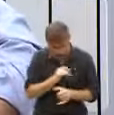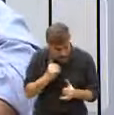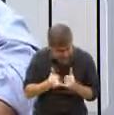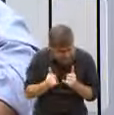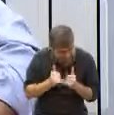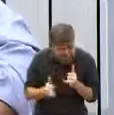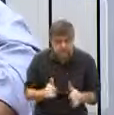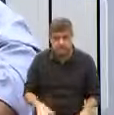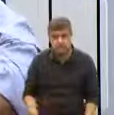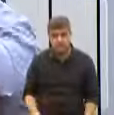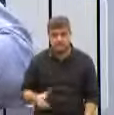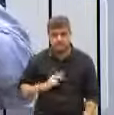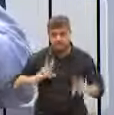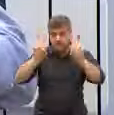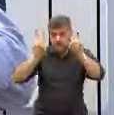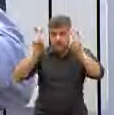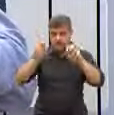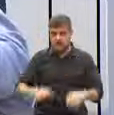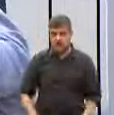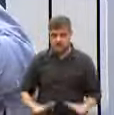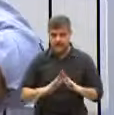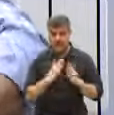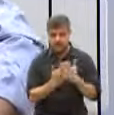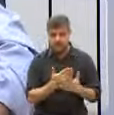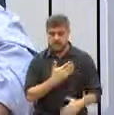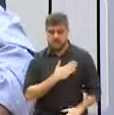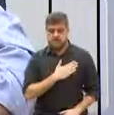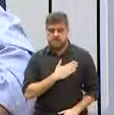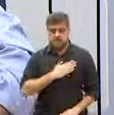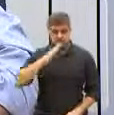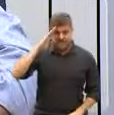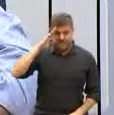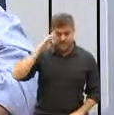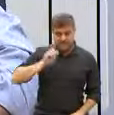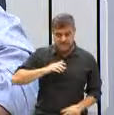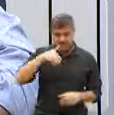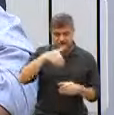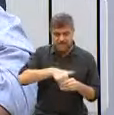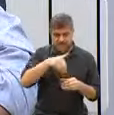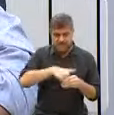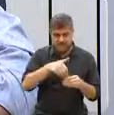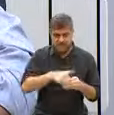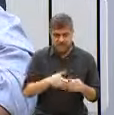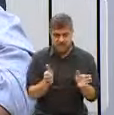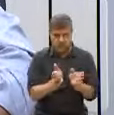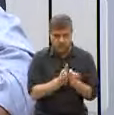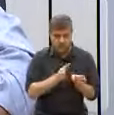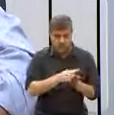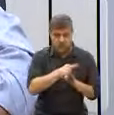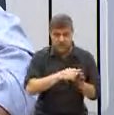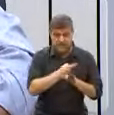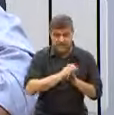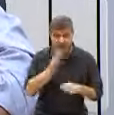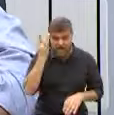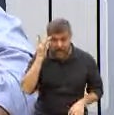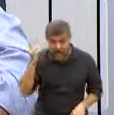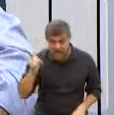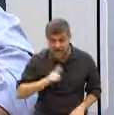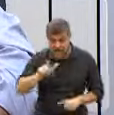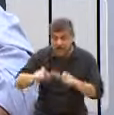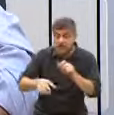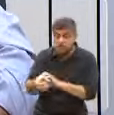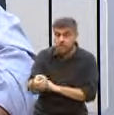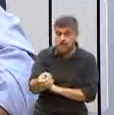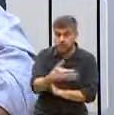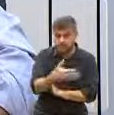Okay. E aí esse assunto é um assunto que deve entrar em pauta. Porém, nós temos eleição dos conselheiros também amanhã, dos novos